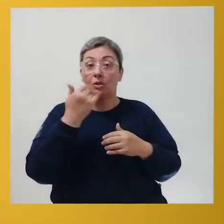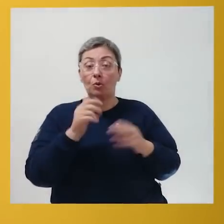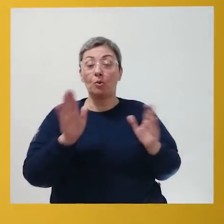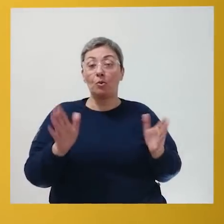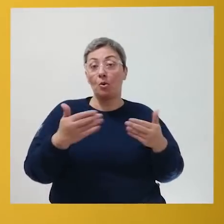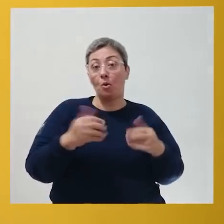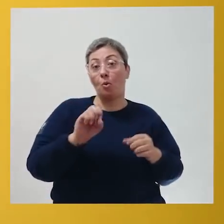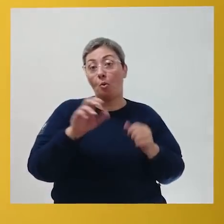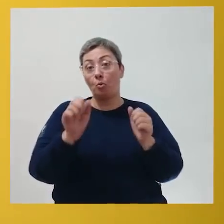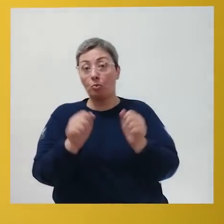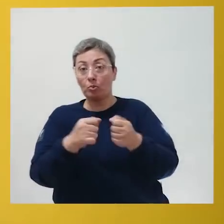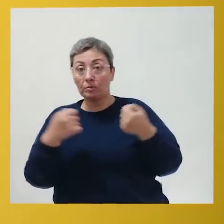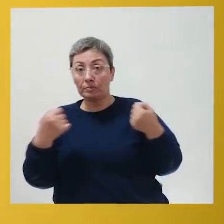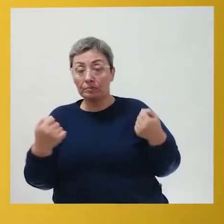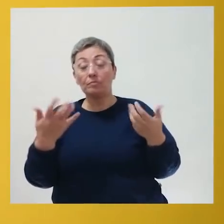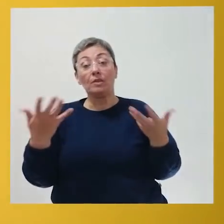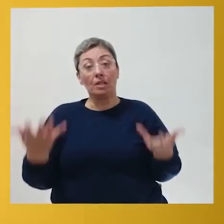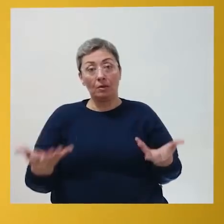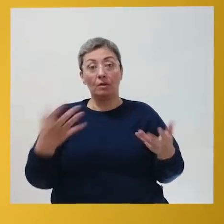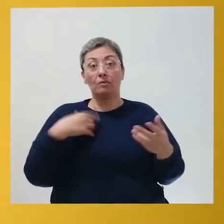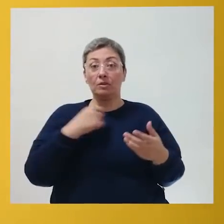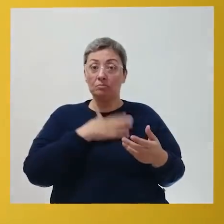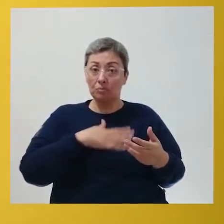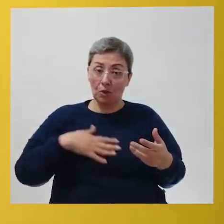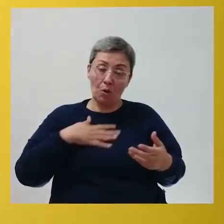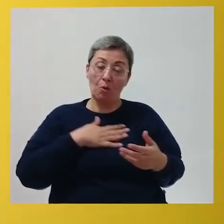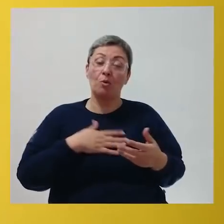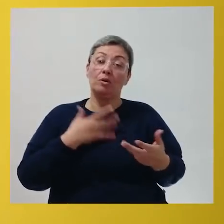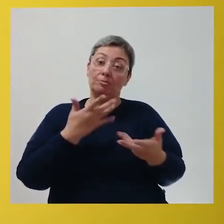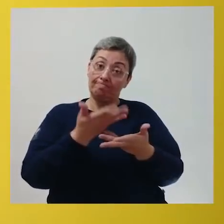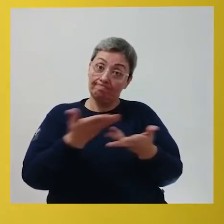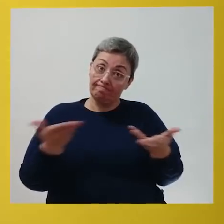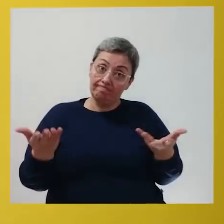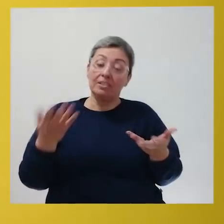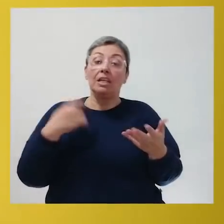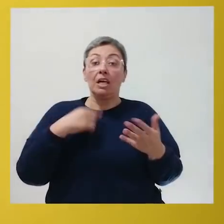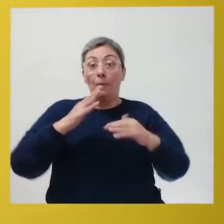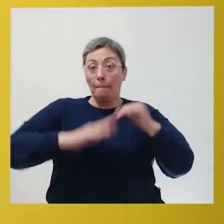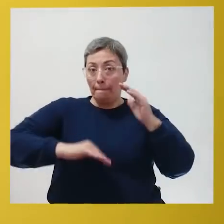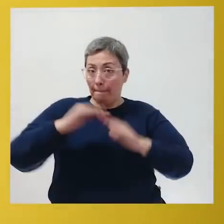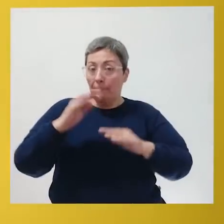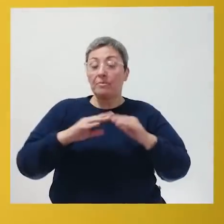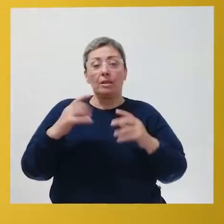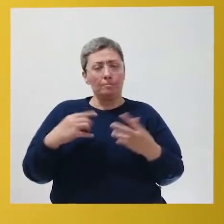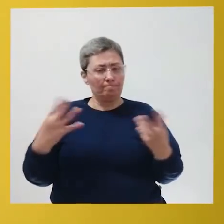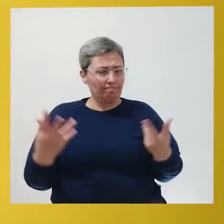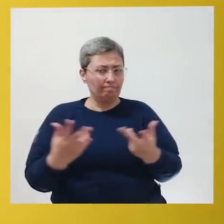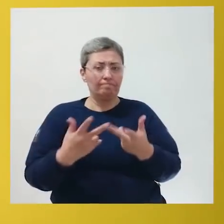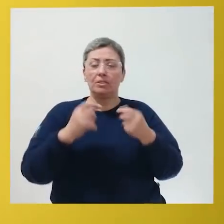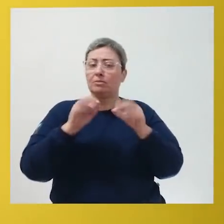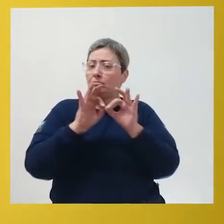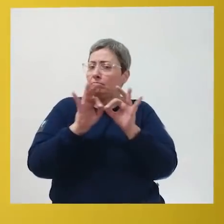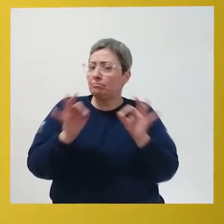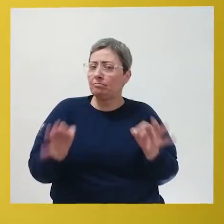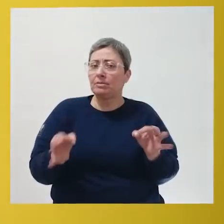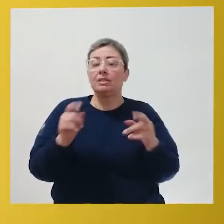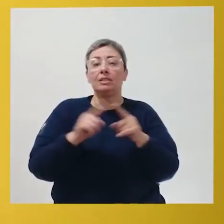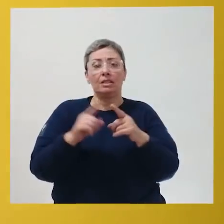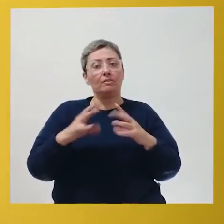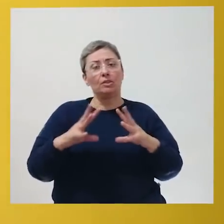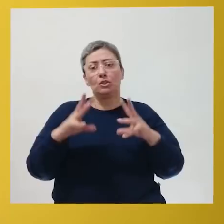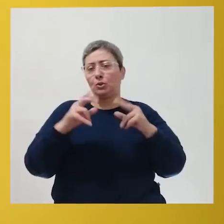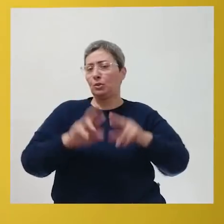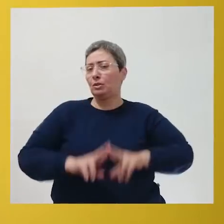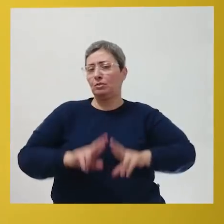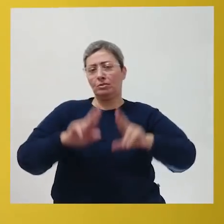alimento na caixa ou no armário. Bom, eu espero que você tenha gostado. É uma atividade muito rica, muito simples e